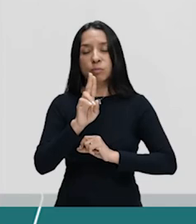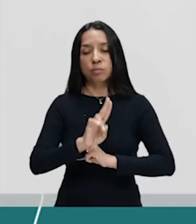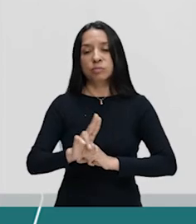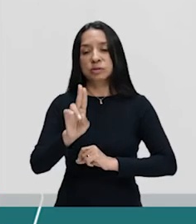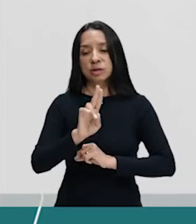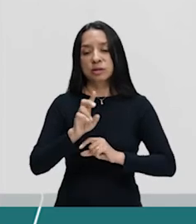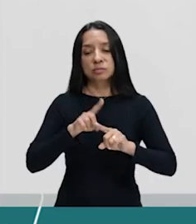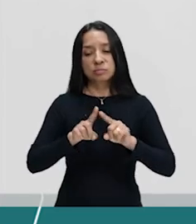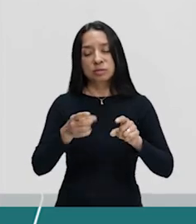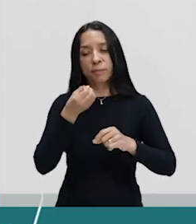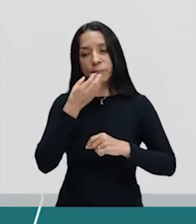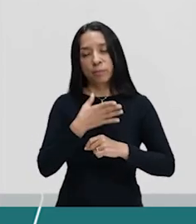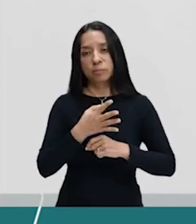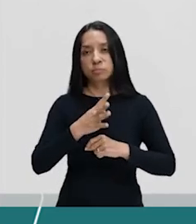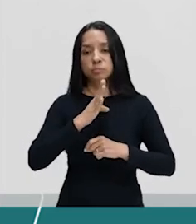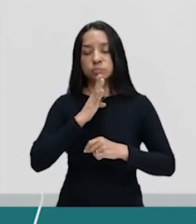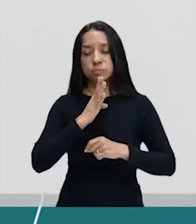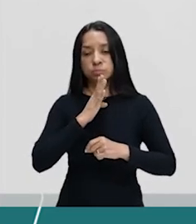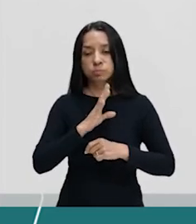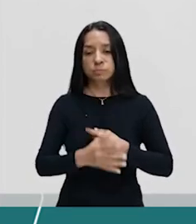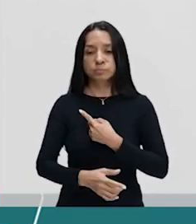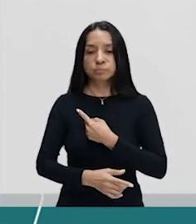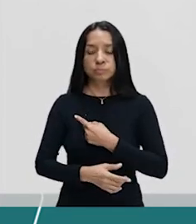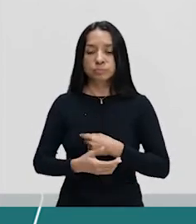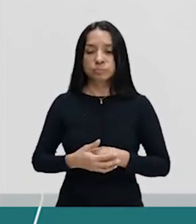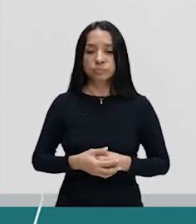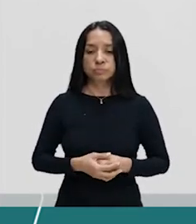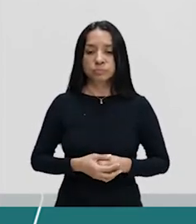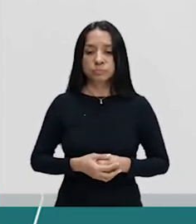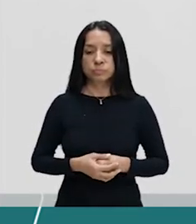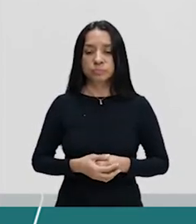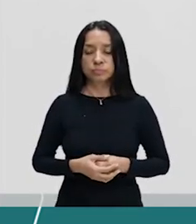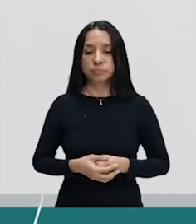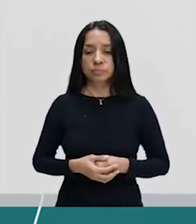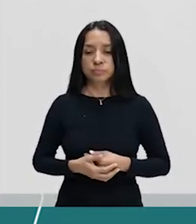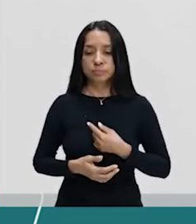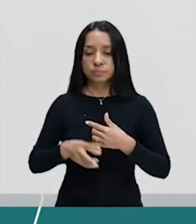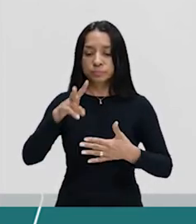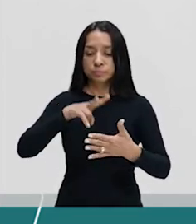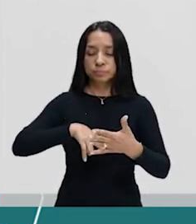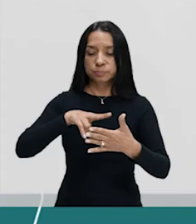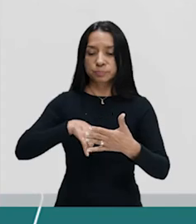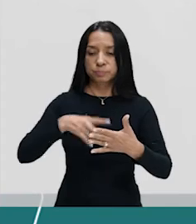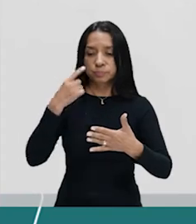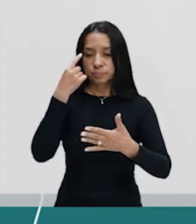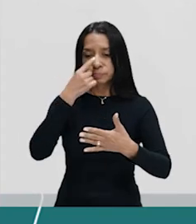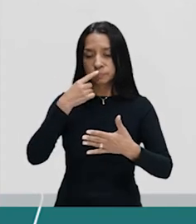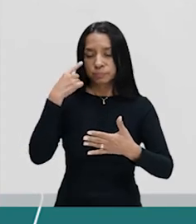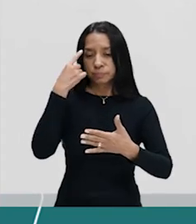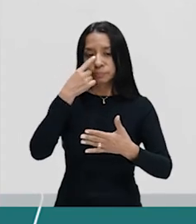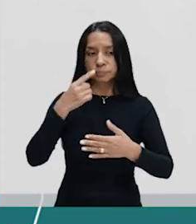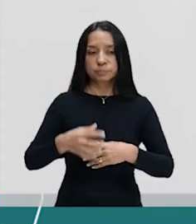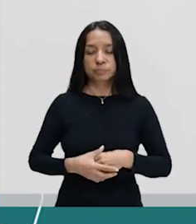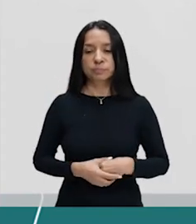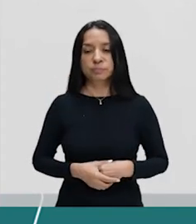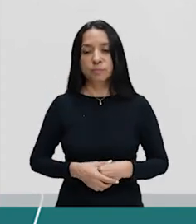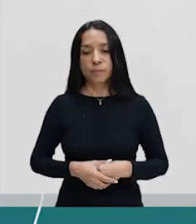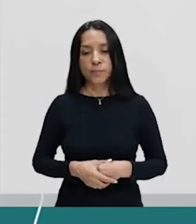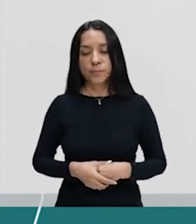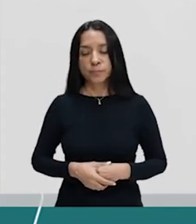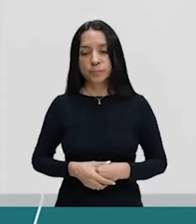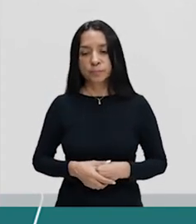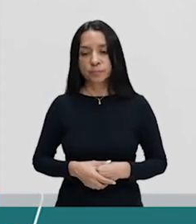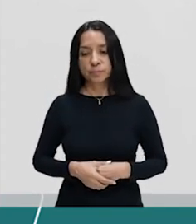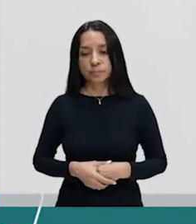Mas é bom que conheçam. Então, yo hube estado, tuviste estado, él